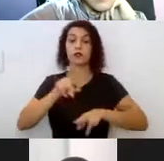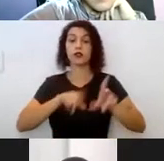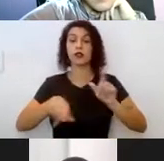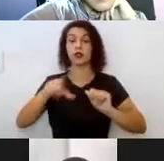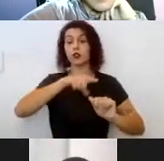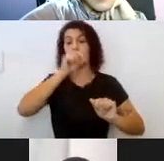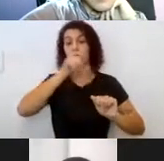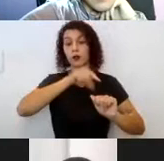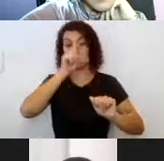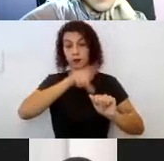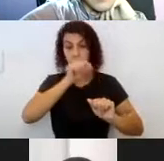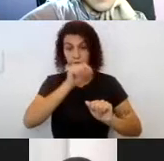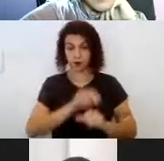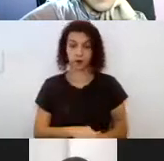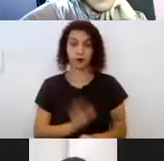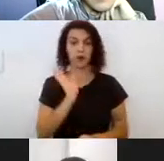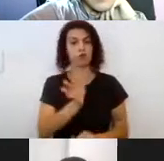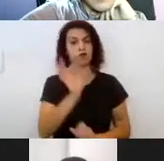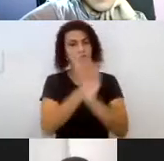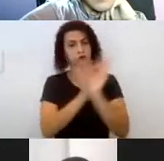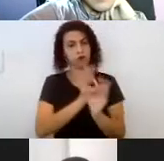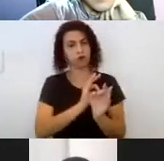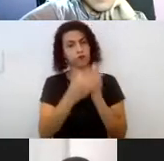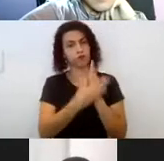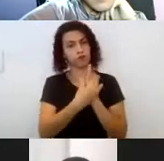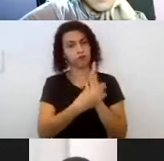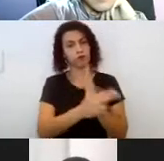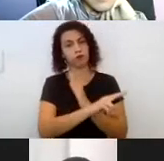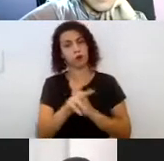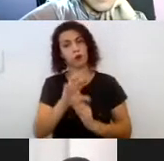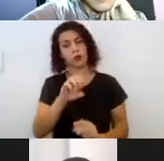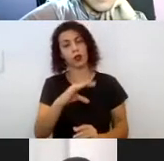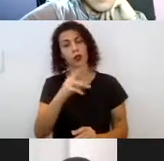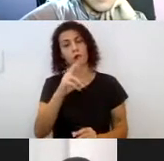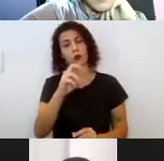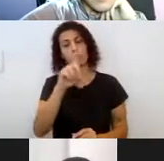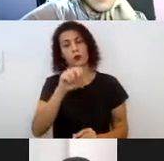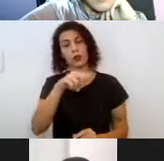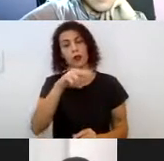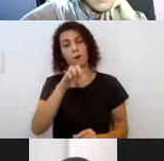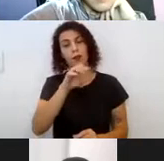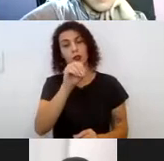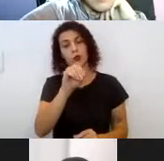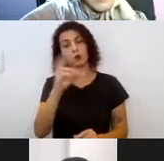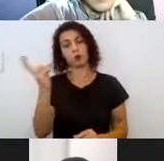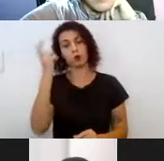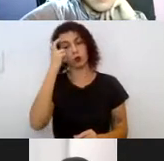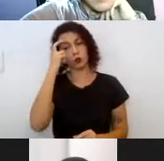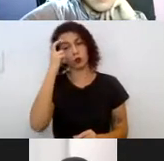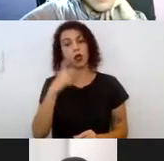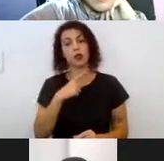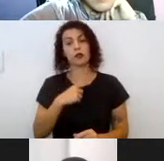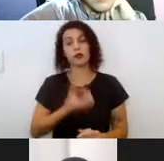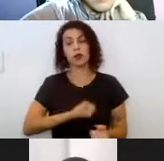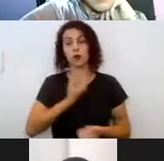anima Oi jovens um livro chamado em cruzamentos culturais pela segundo selo tem um poesia publicada tem um